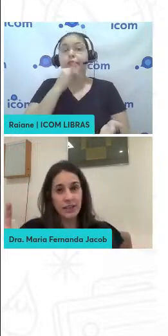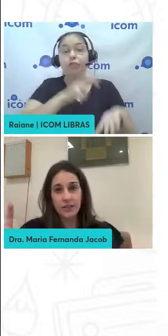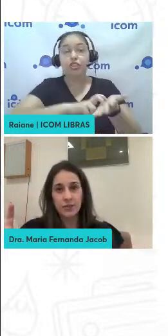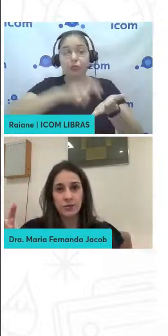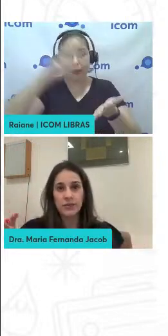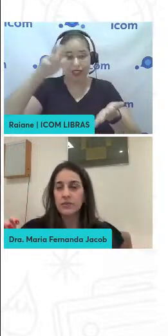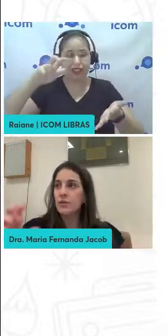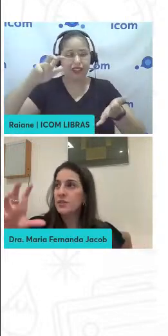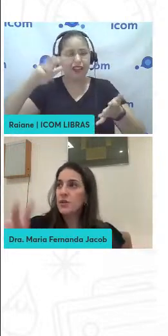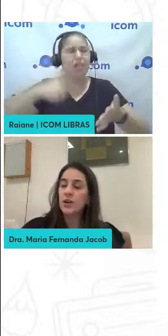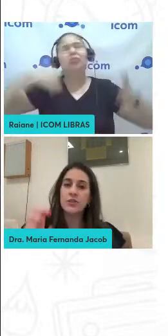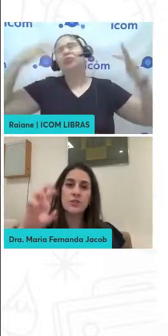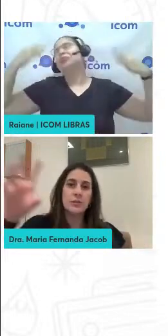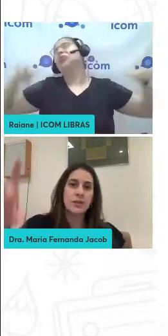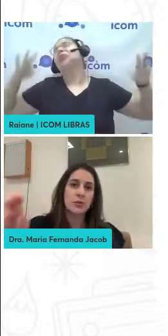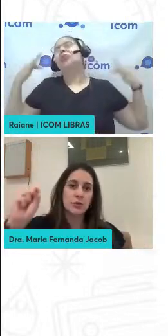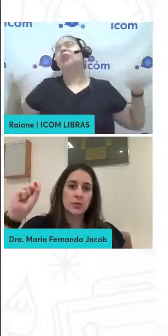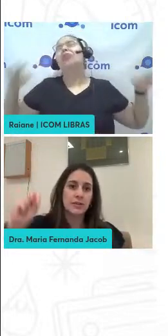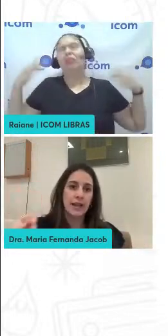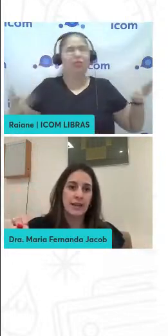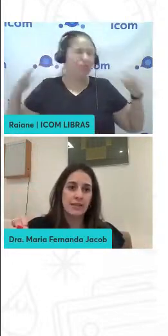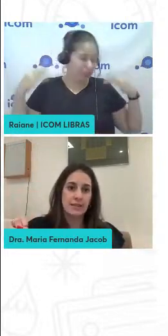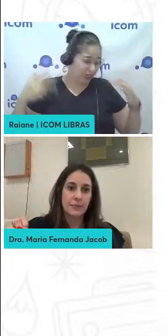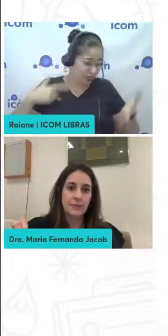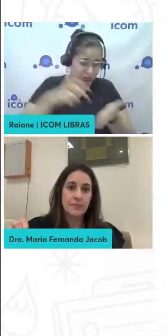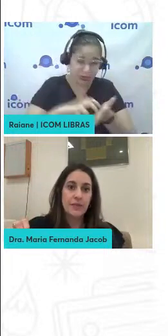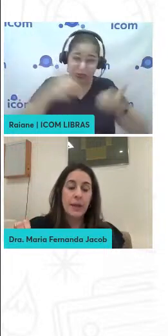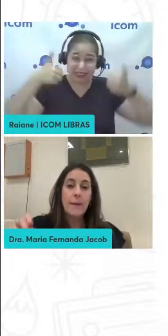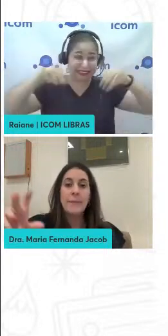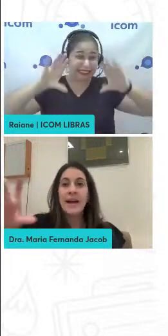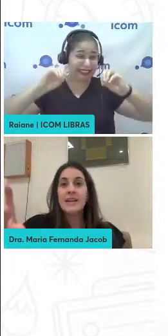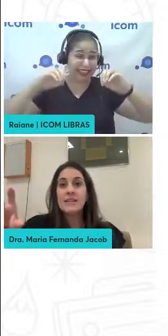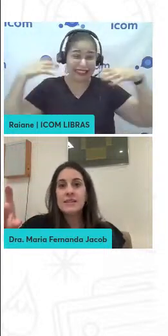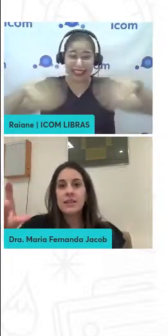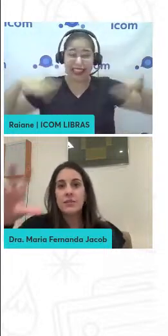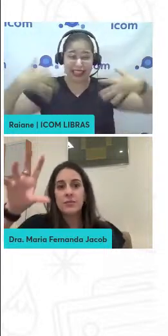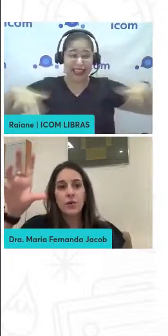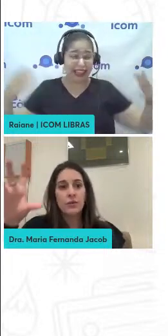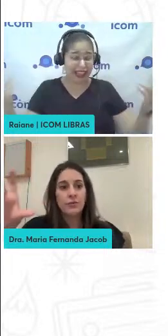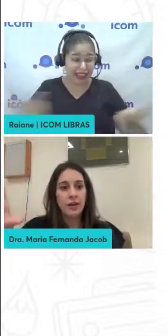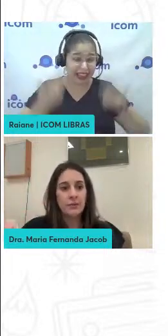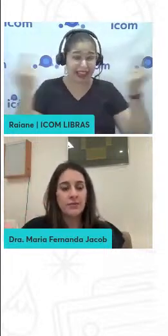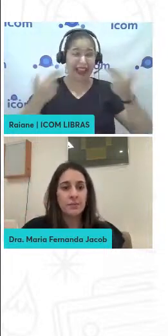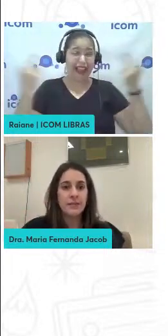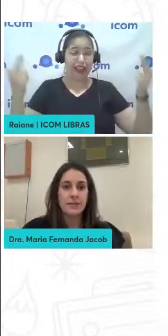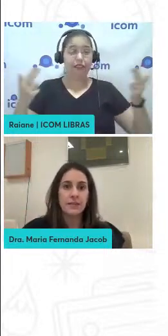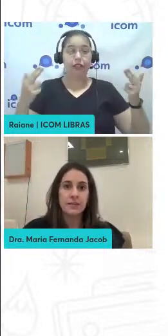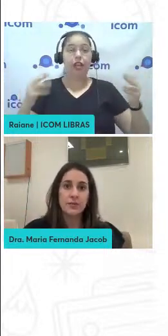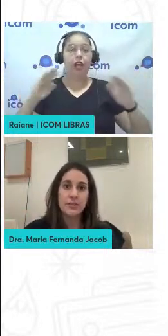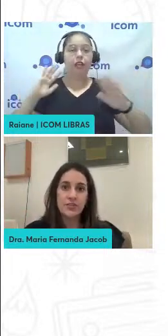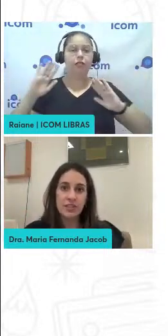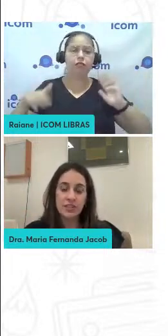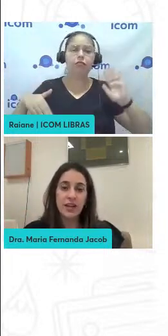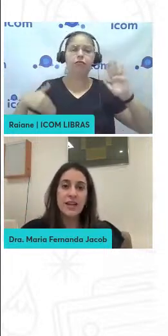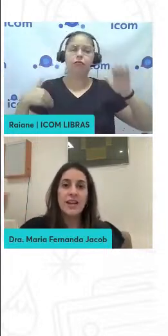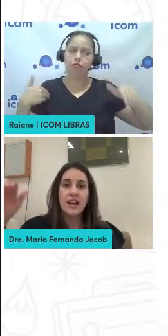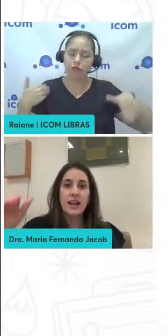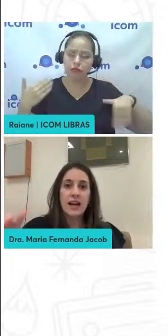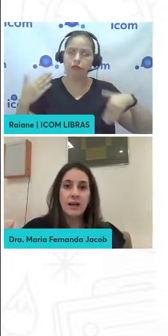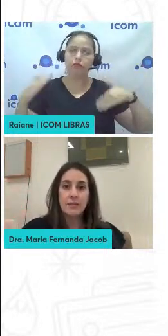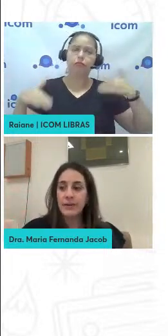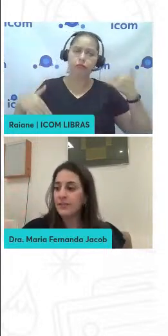pior horário da dor. Quando eu acordo de manhã, eu estou com dor 10. Mas, conforme vai passando o